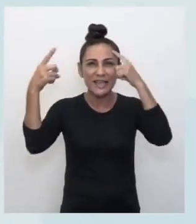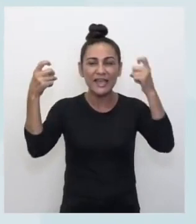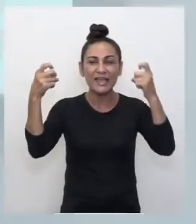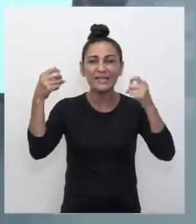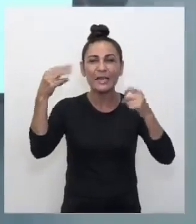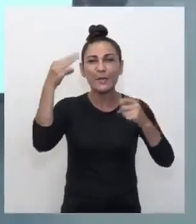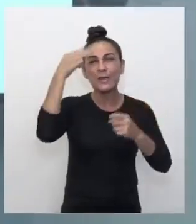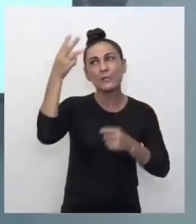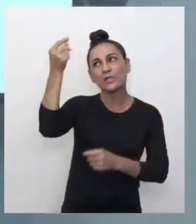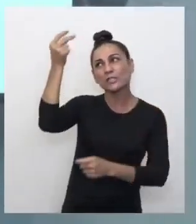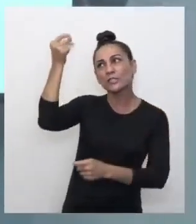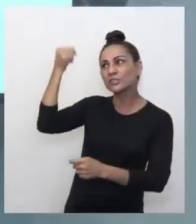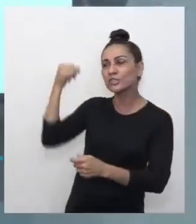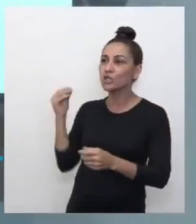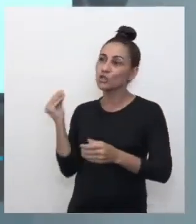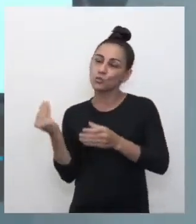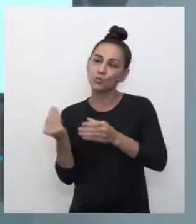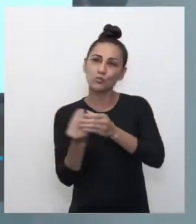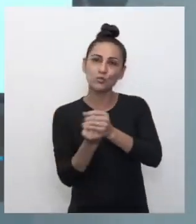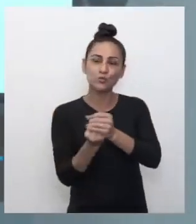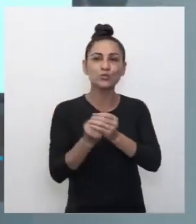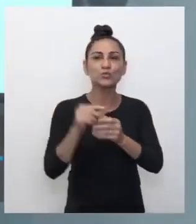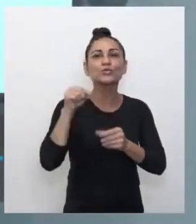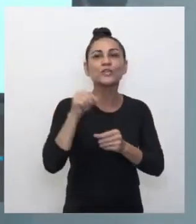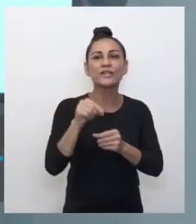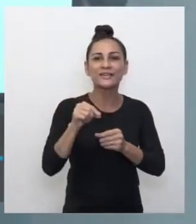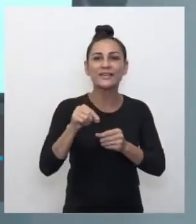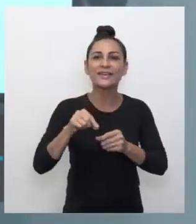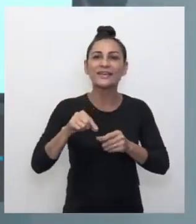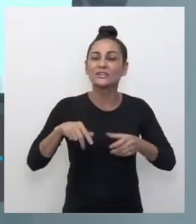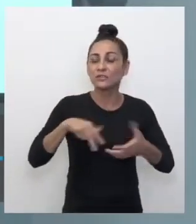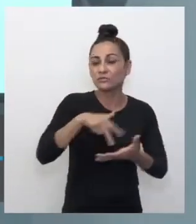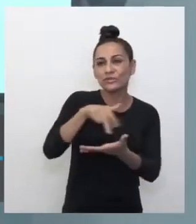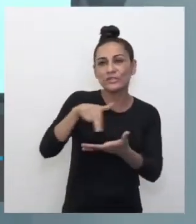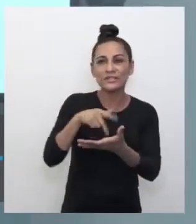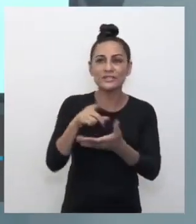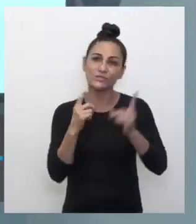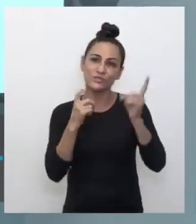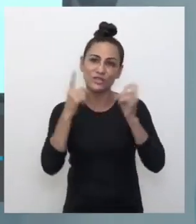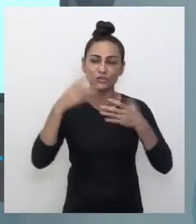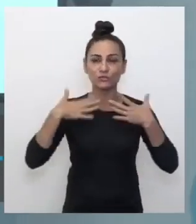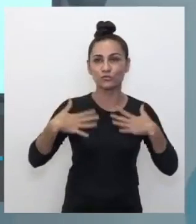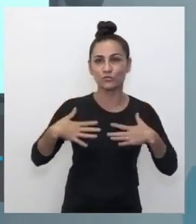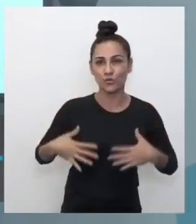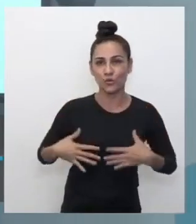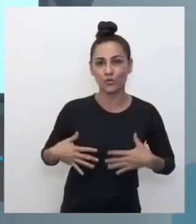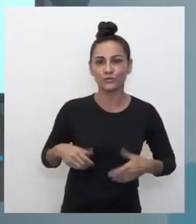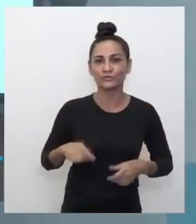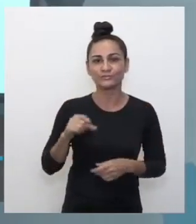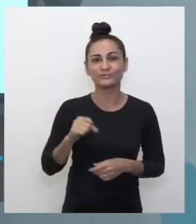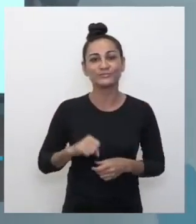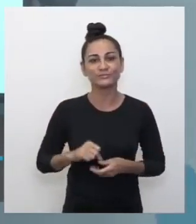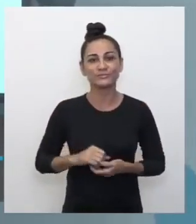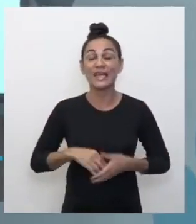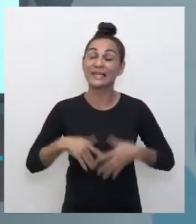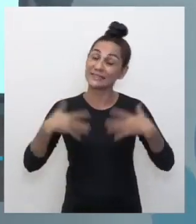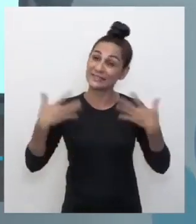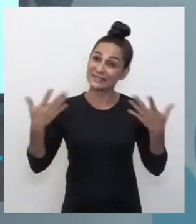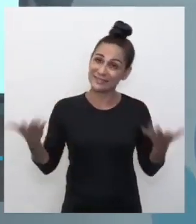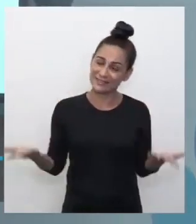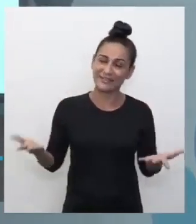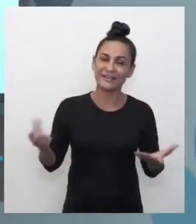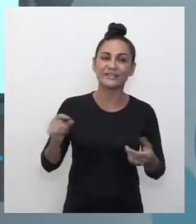tempos passados e colocar isso ali a serviço da sua dança e dos gestos do seu corpo, tá? E claro,